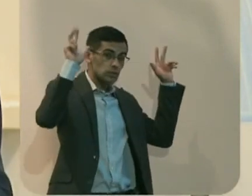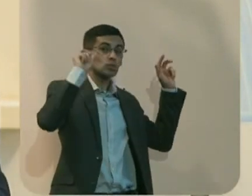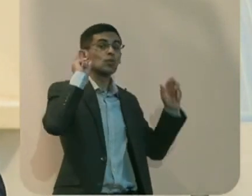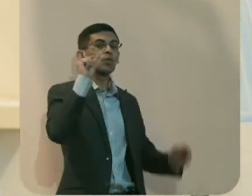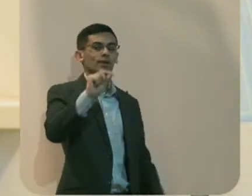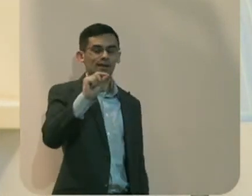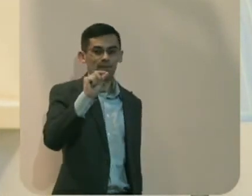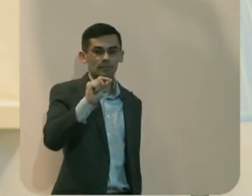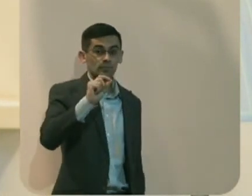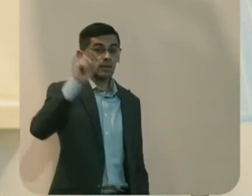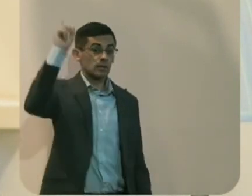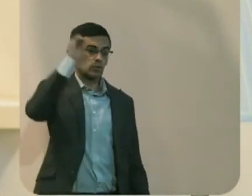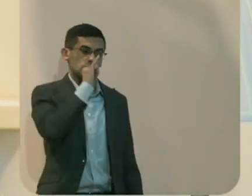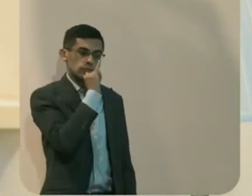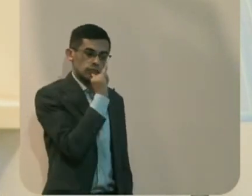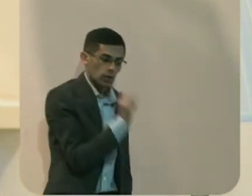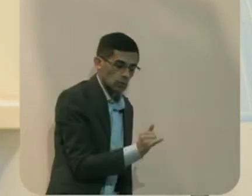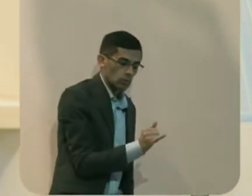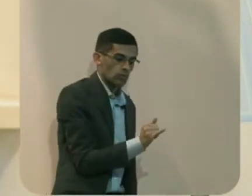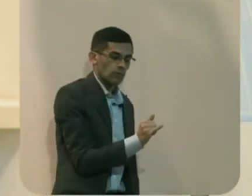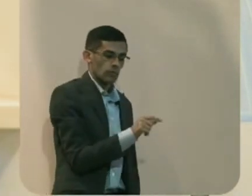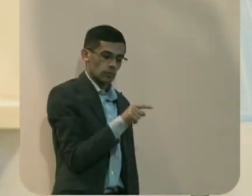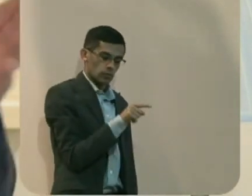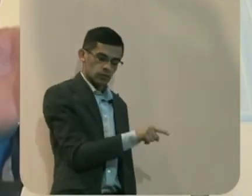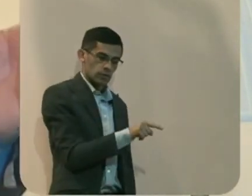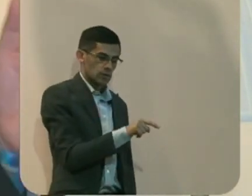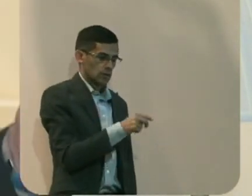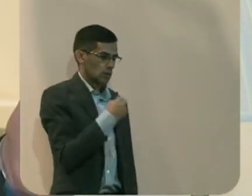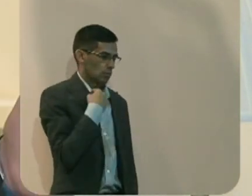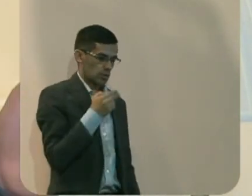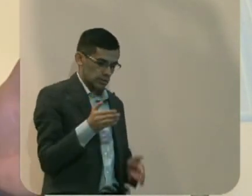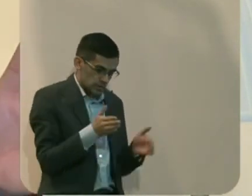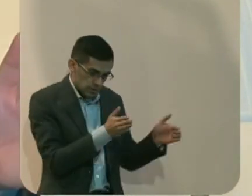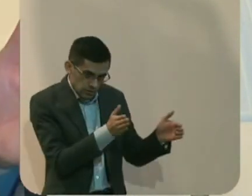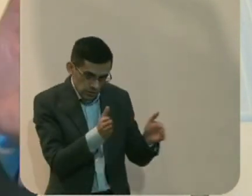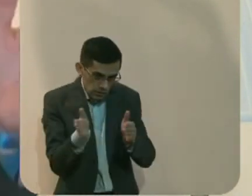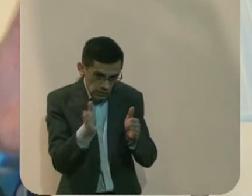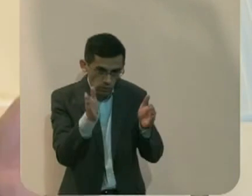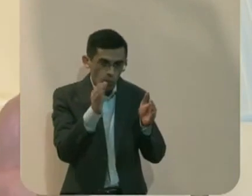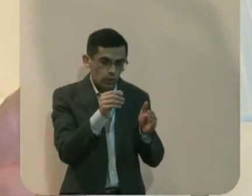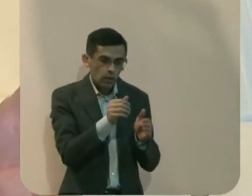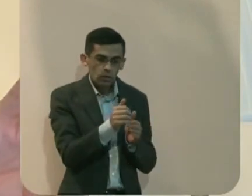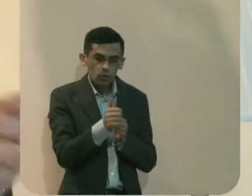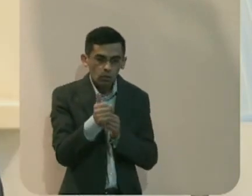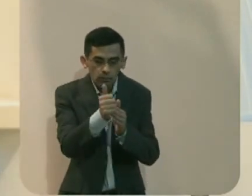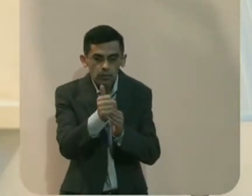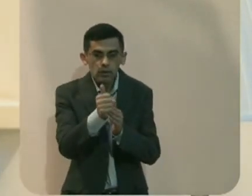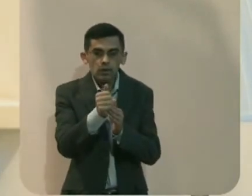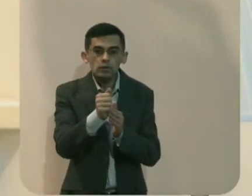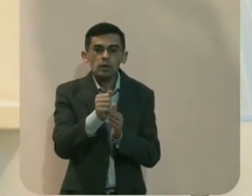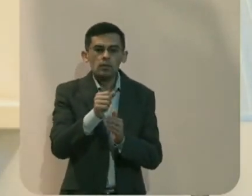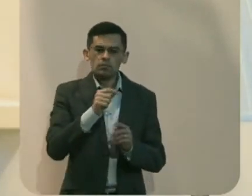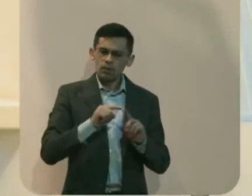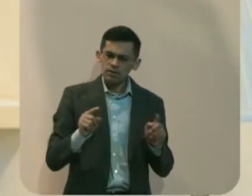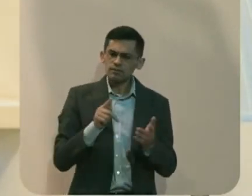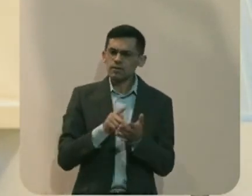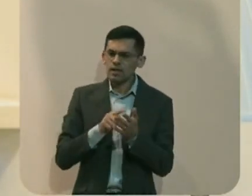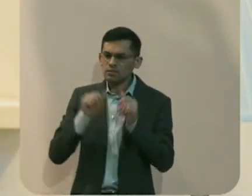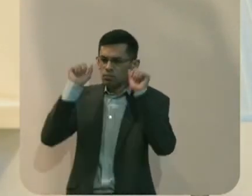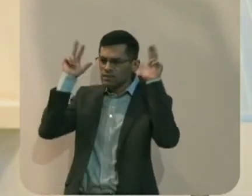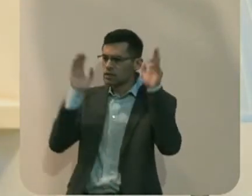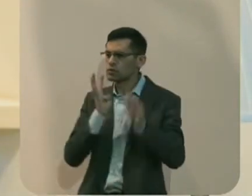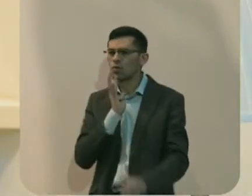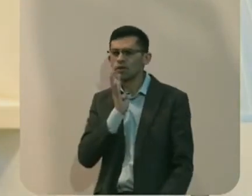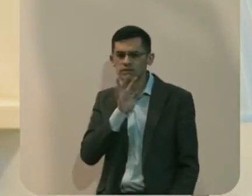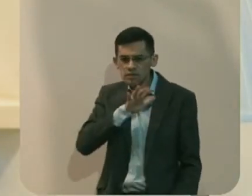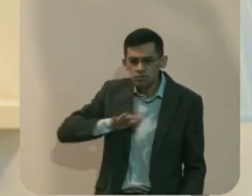inusitada. Ele disse para ele assim, olha, você não vai seguir os mapas e as rotas. E certamente Moisés